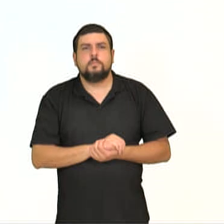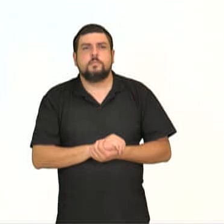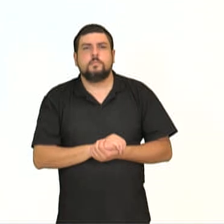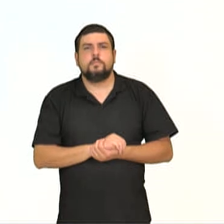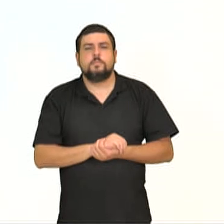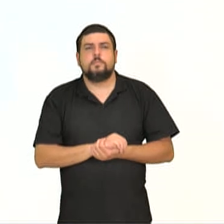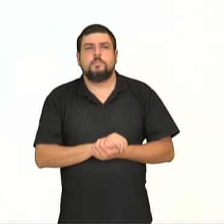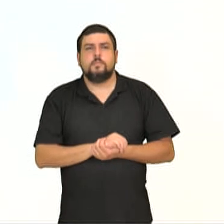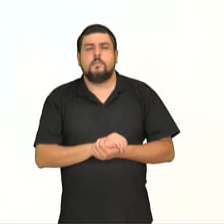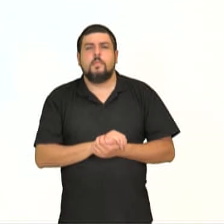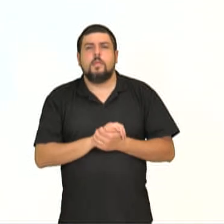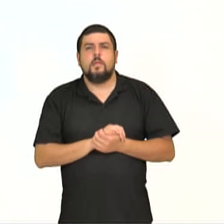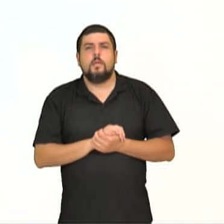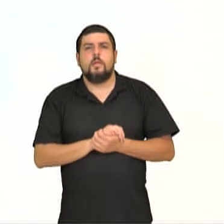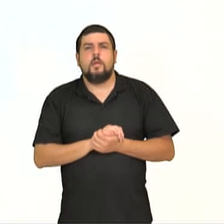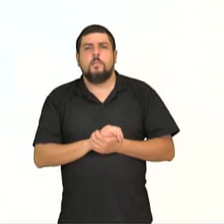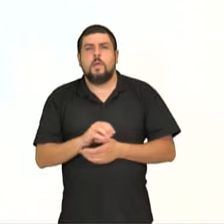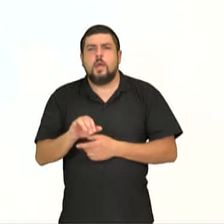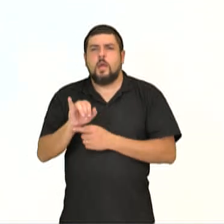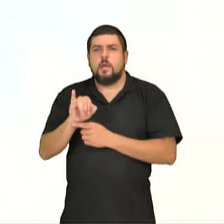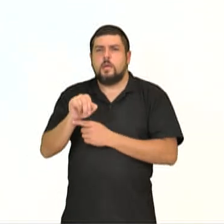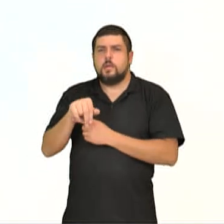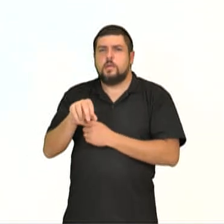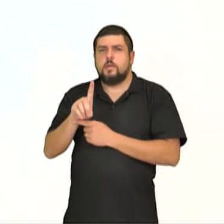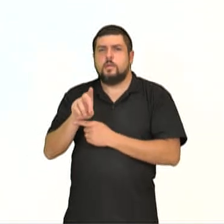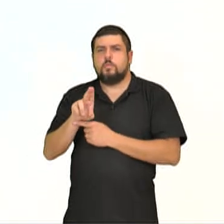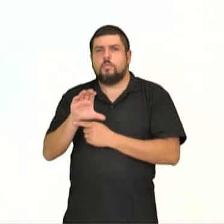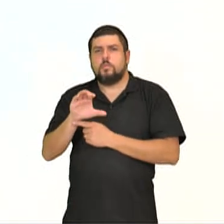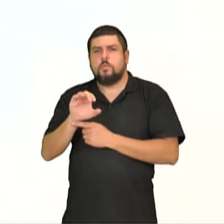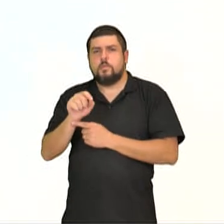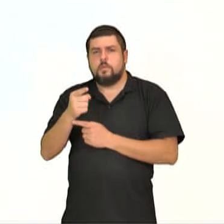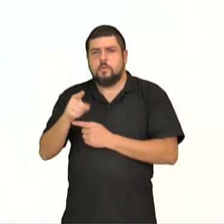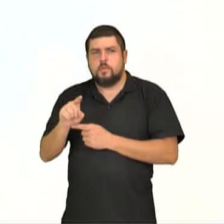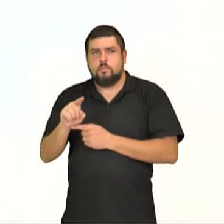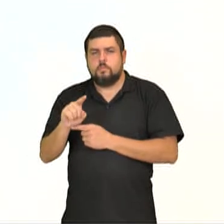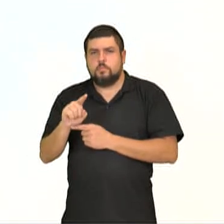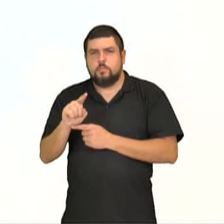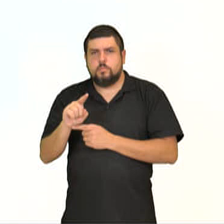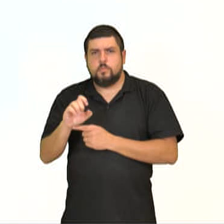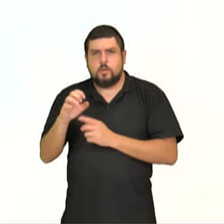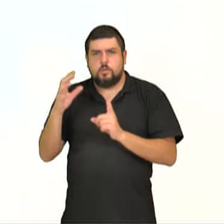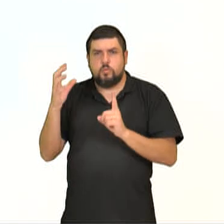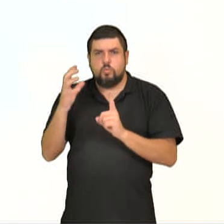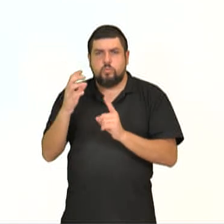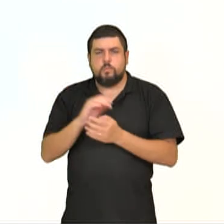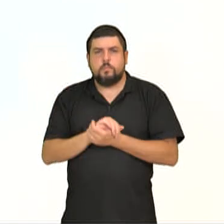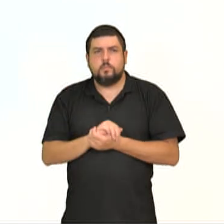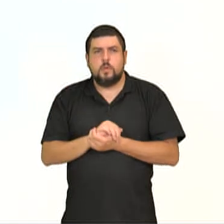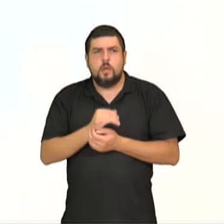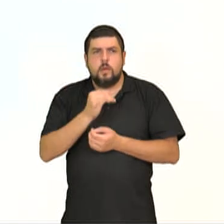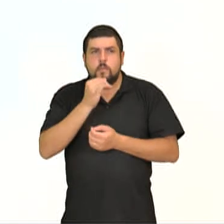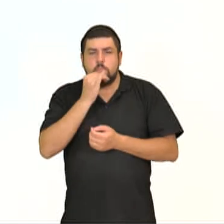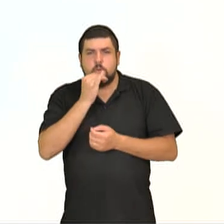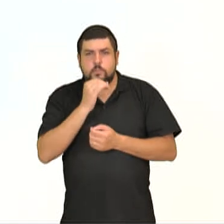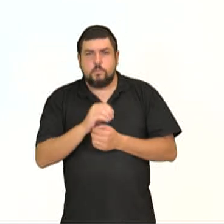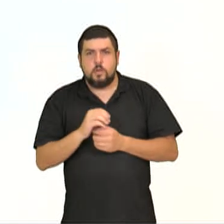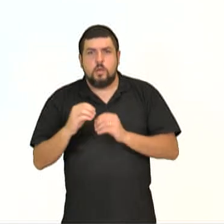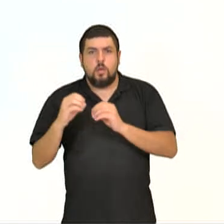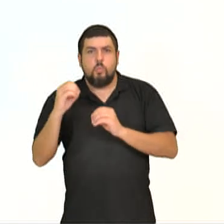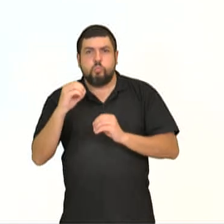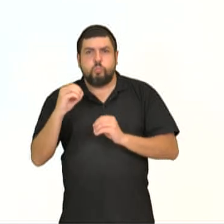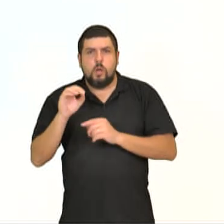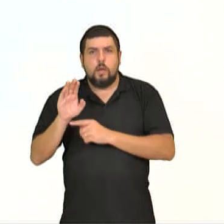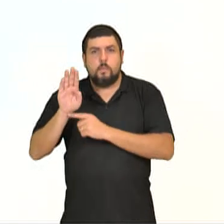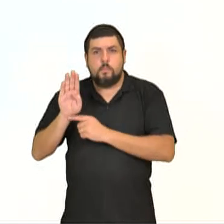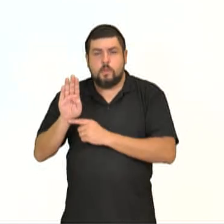olha só, eletrização por indução. Então, eu tenho aqui uma esfera B, está neutra, né? Carga elétrica positiva igual a